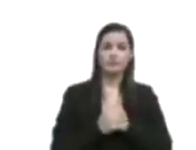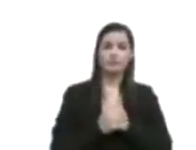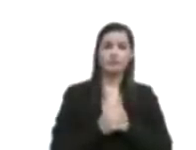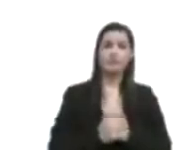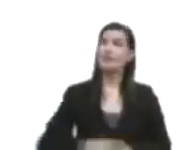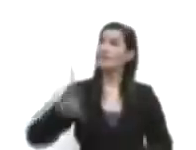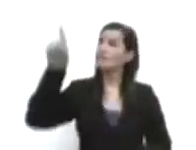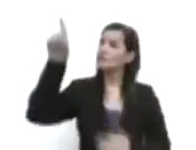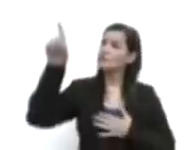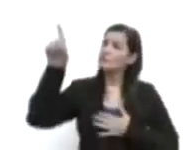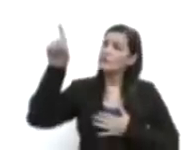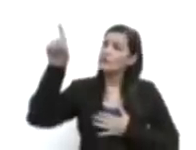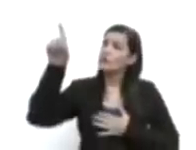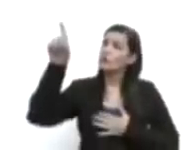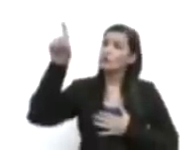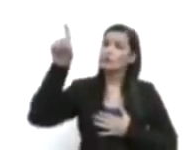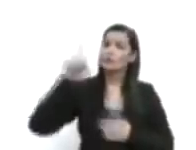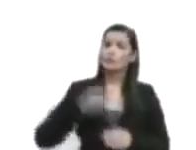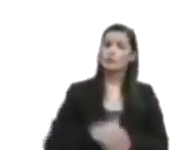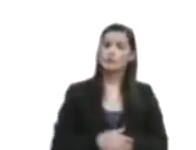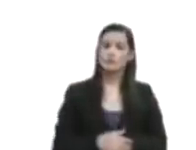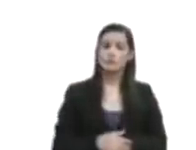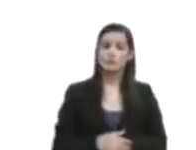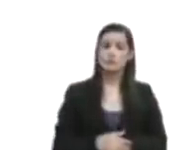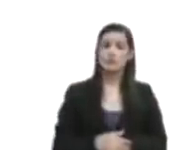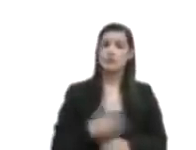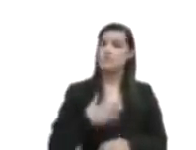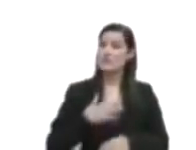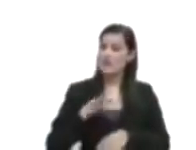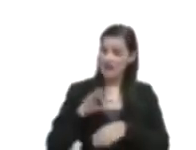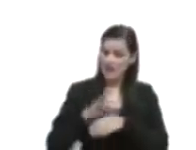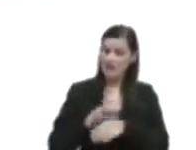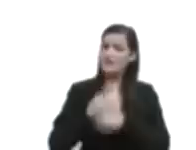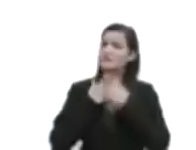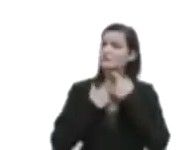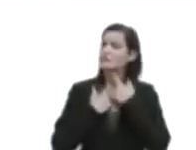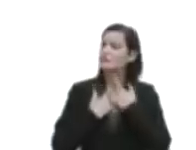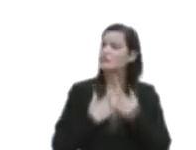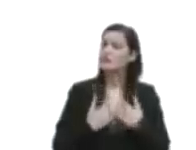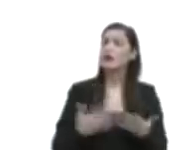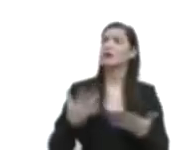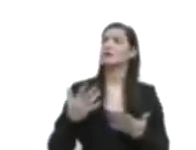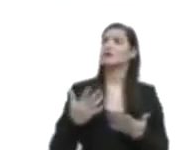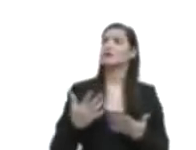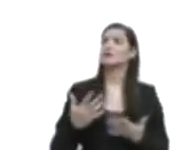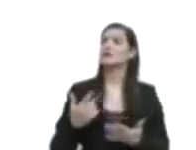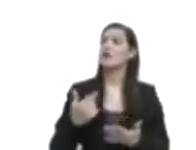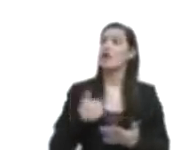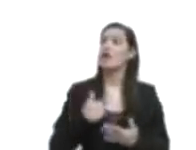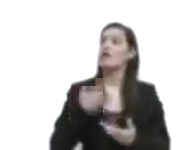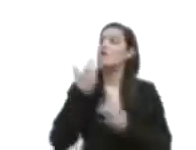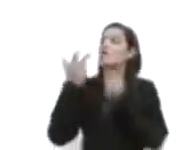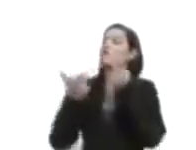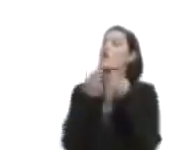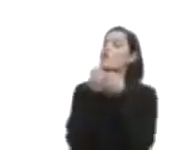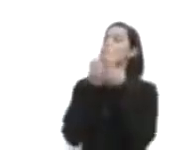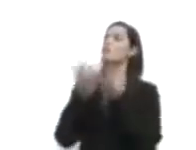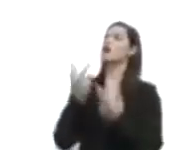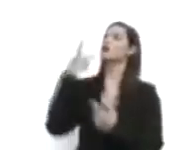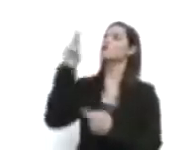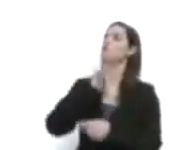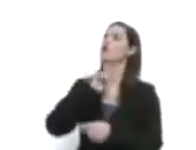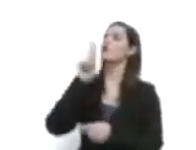Tu és meu Deus, minha carne Te deseja muito, Senhor, assim eu Te bendirei enquanto viver, e Teu